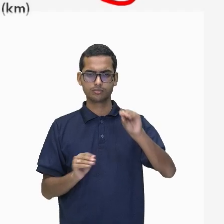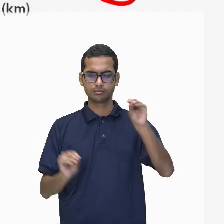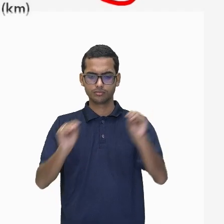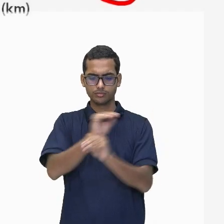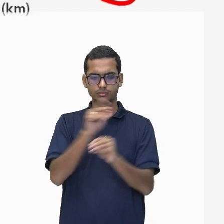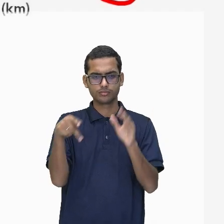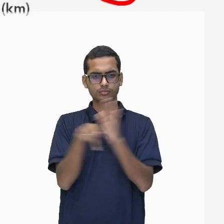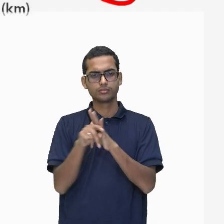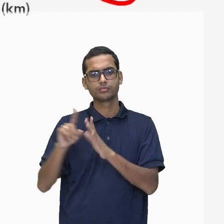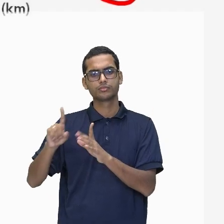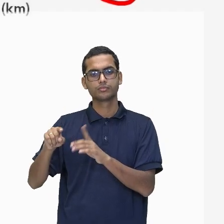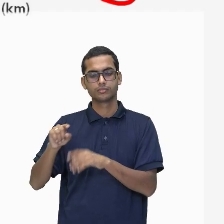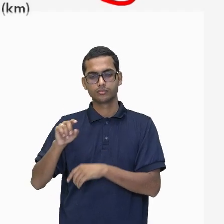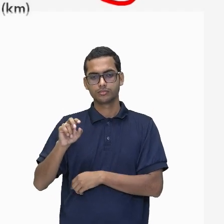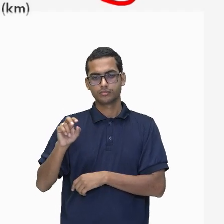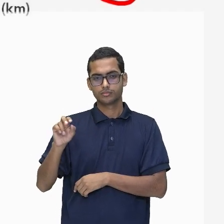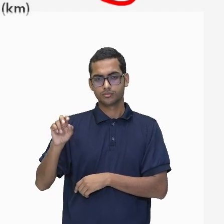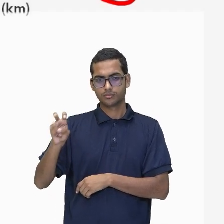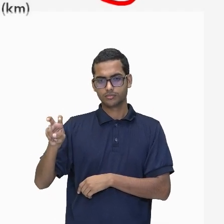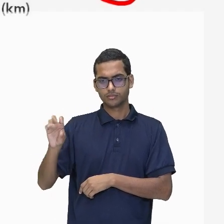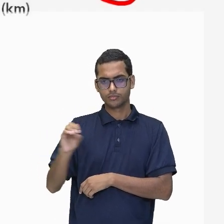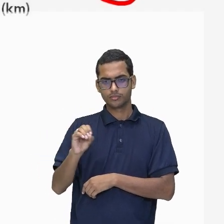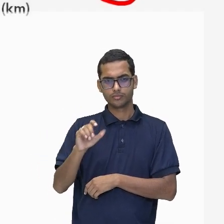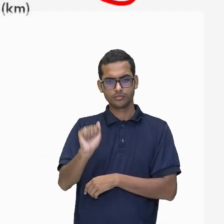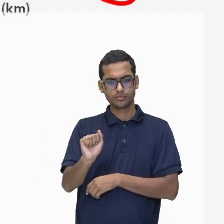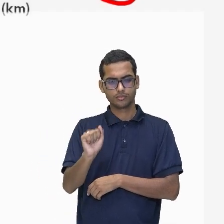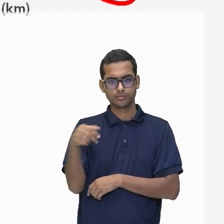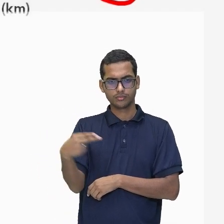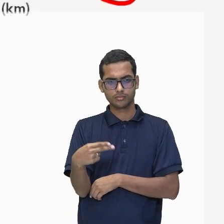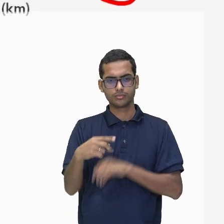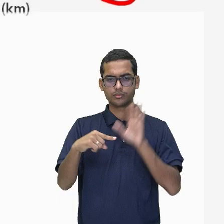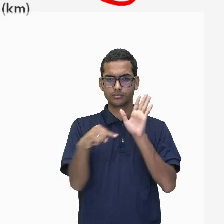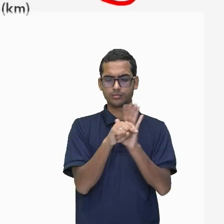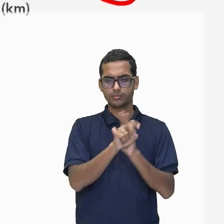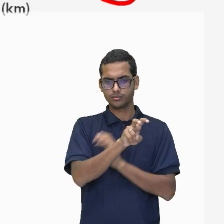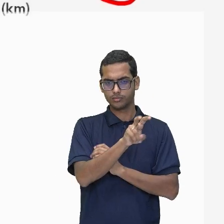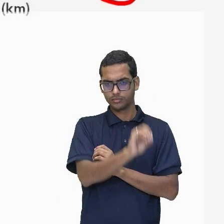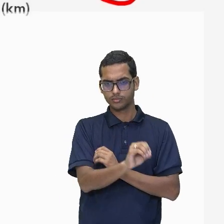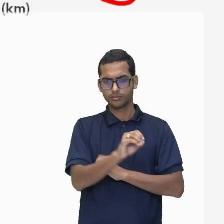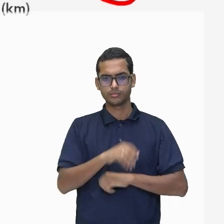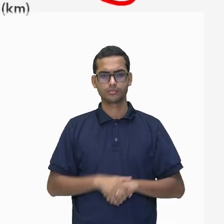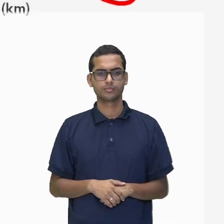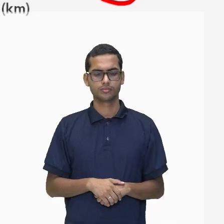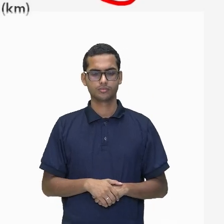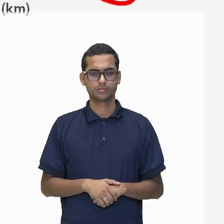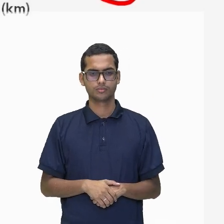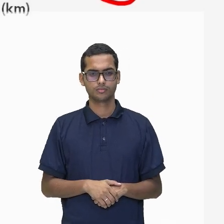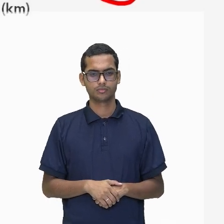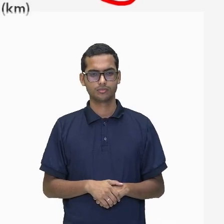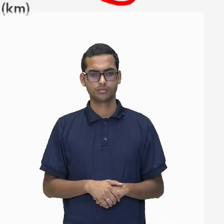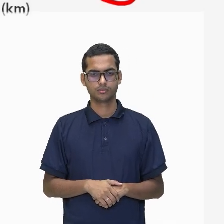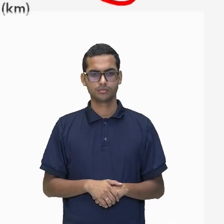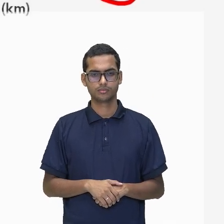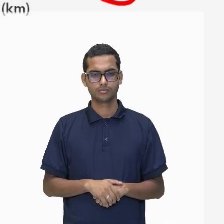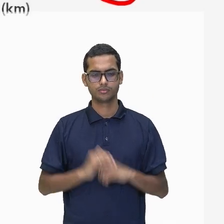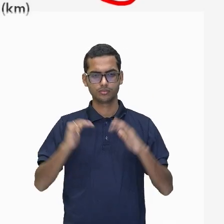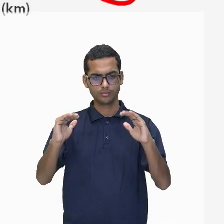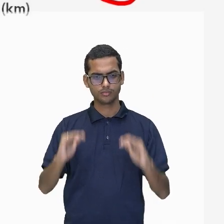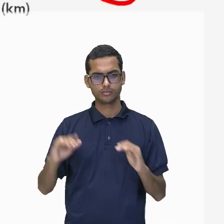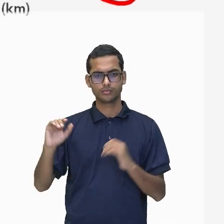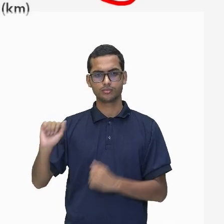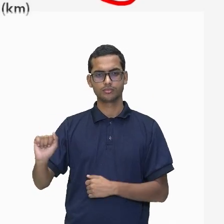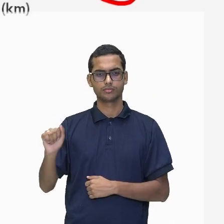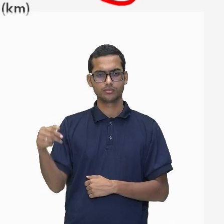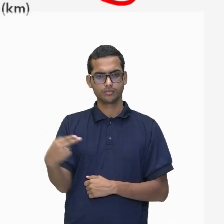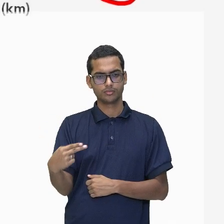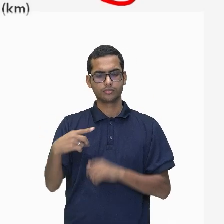50. 500 está multiplicando, vai para lá o quê? Dividindo. Quem é o meu coeficiente A?